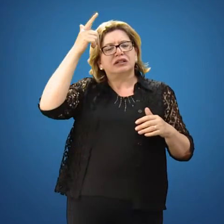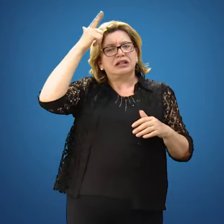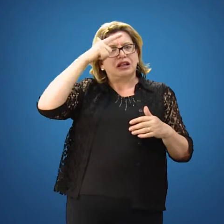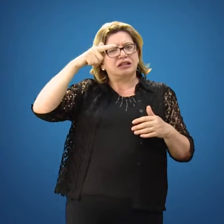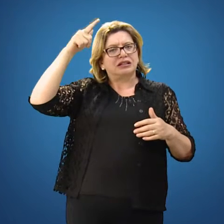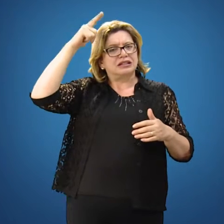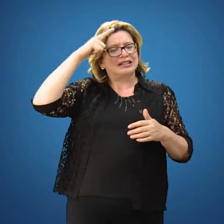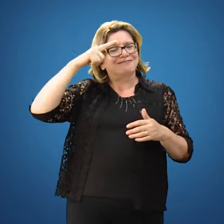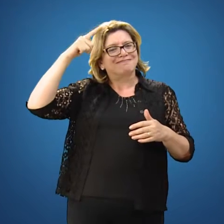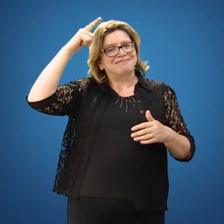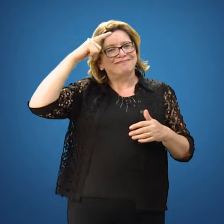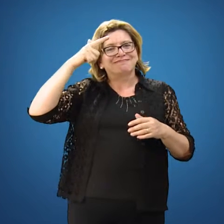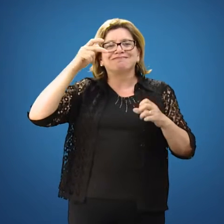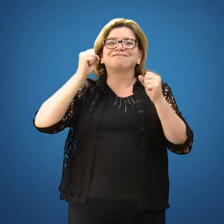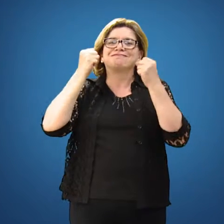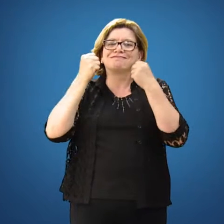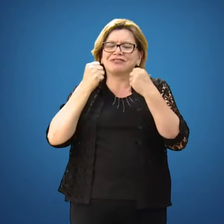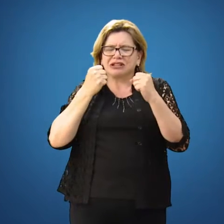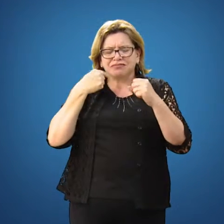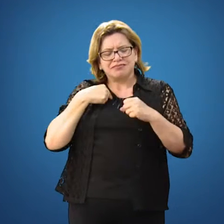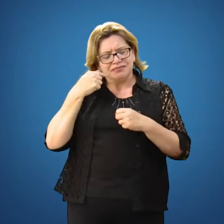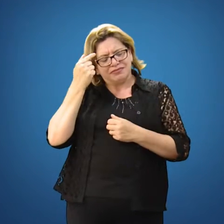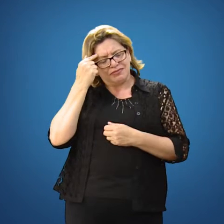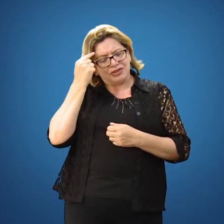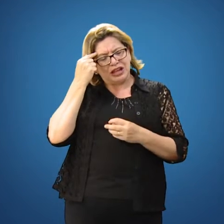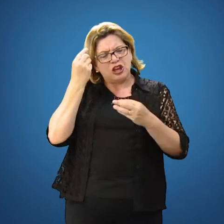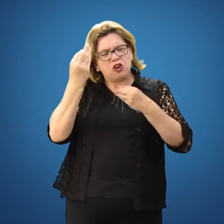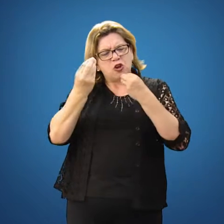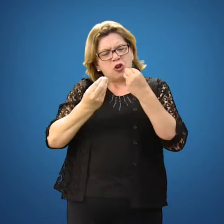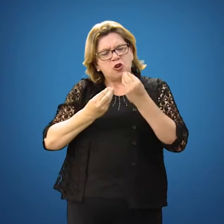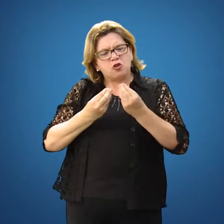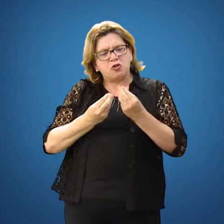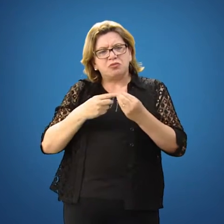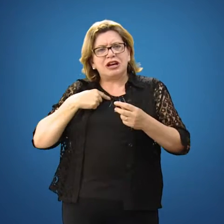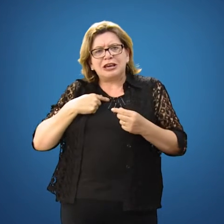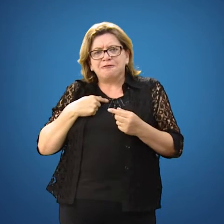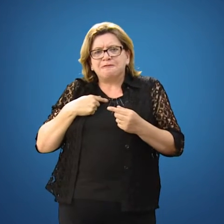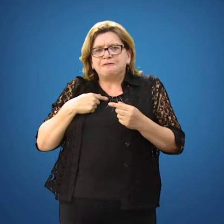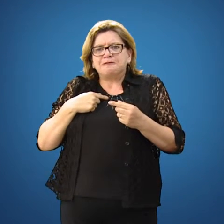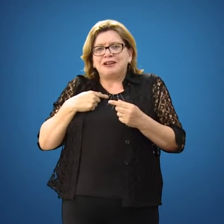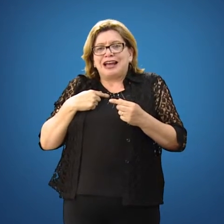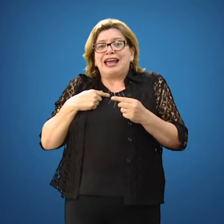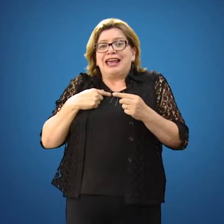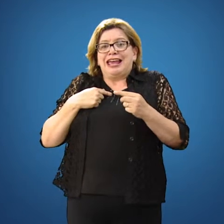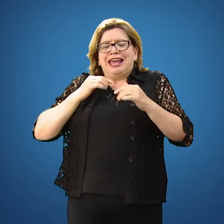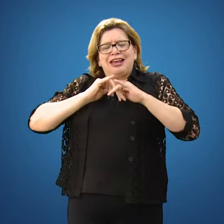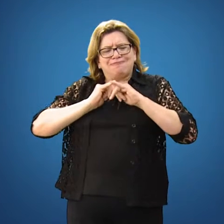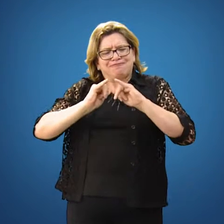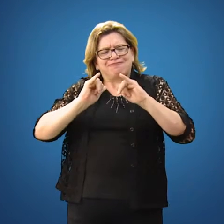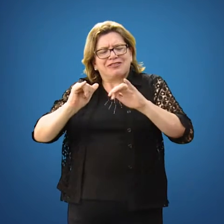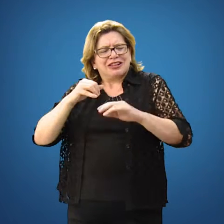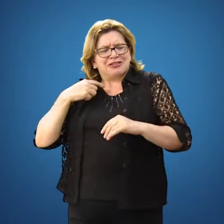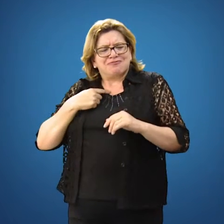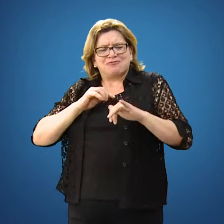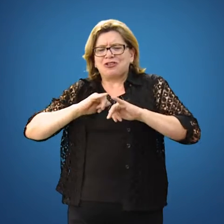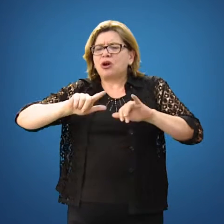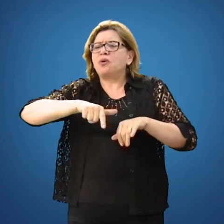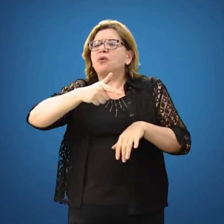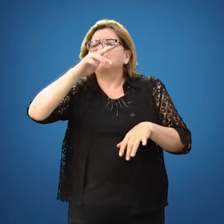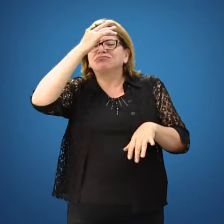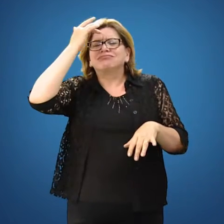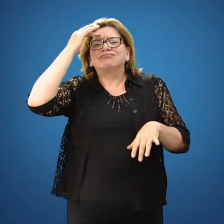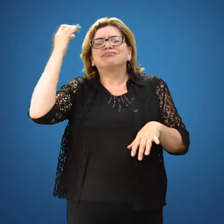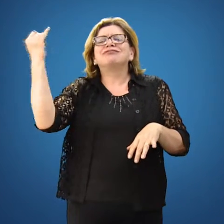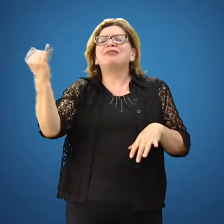Então, podemos nos questionar como você irá convencer os outros sobre a importância do seu sonho, sobre a